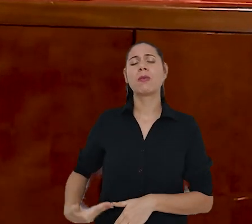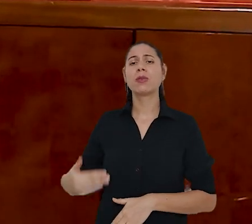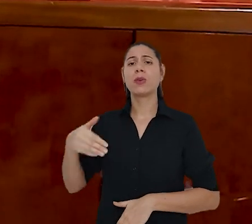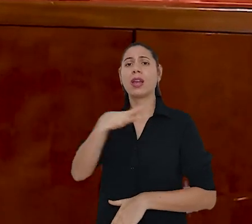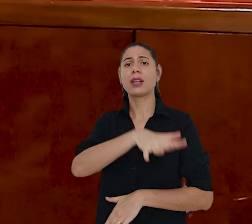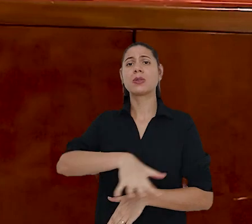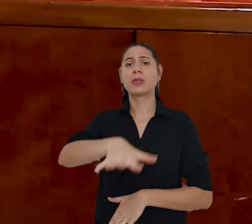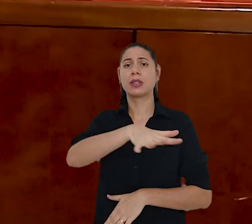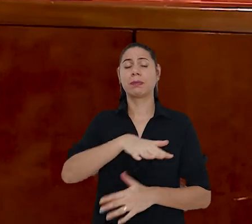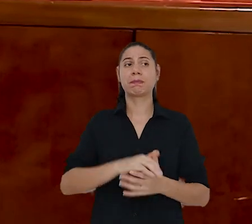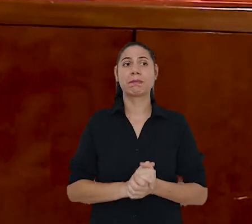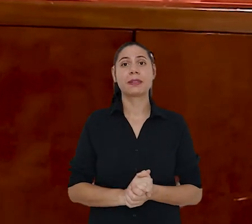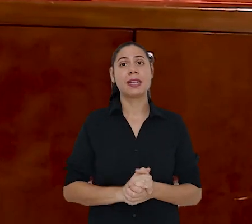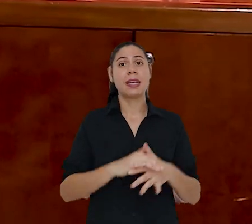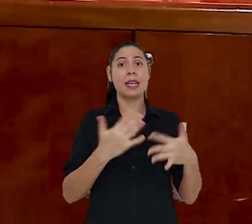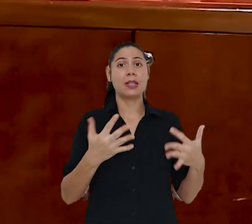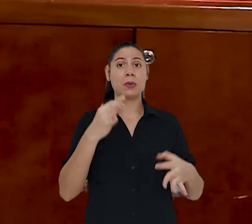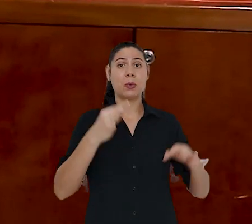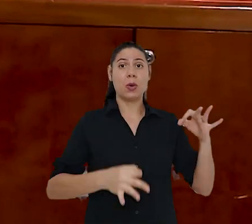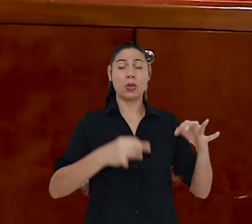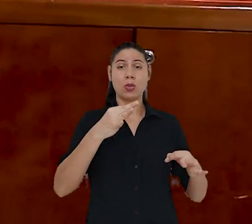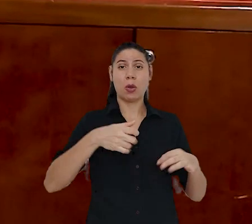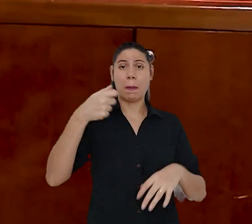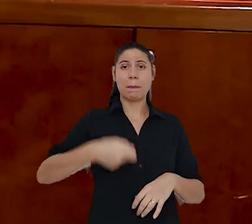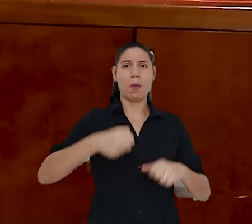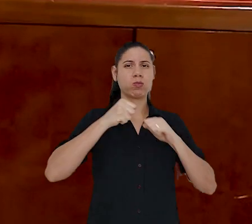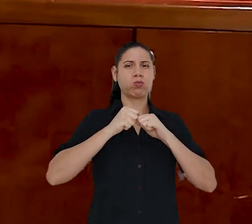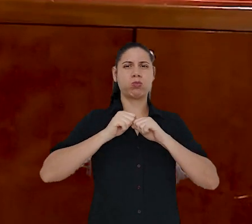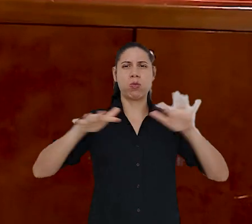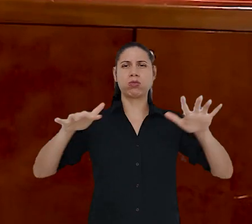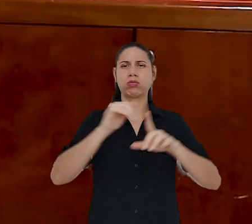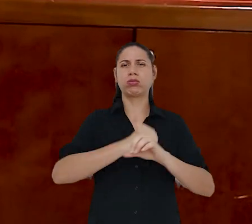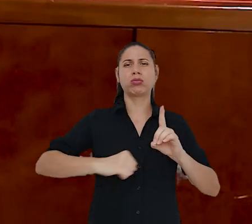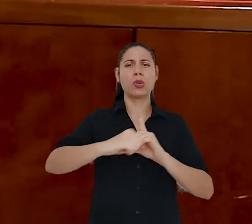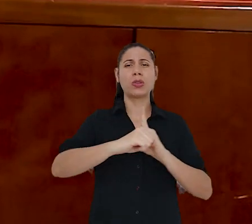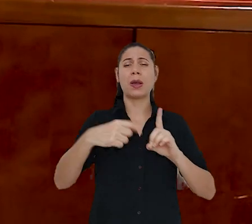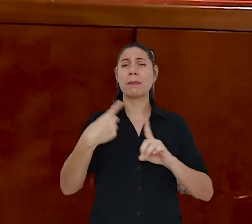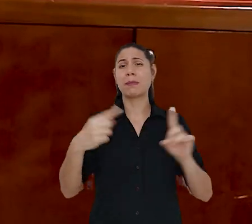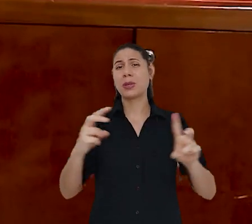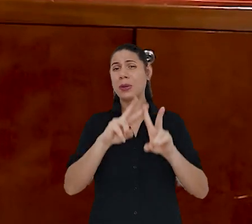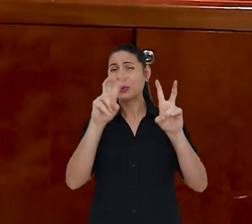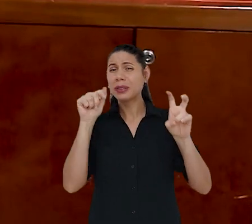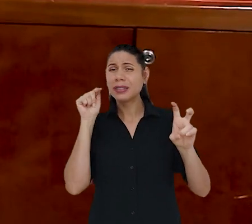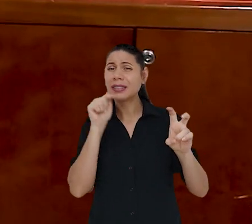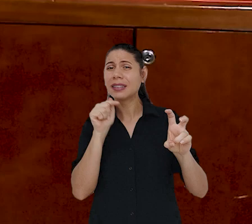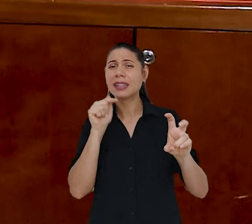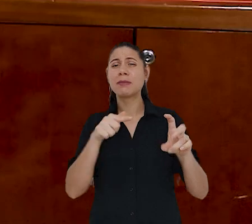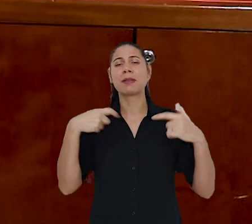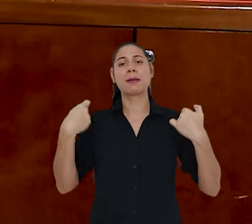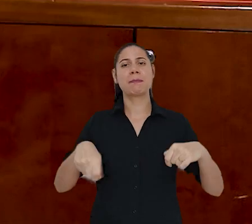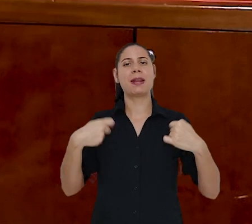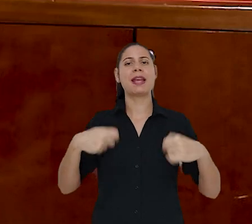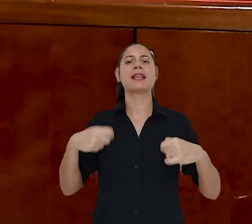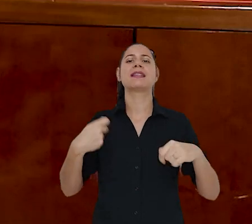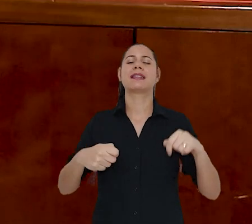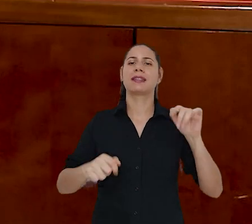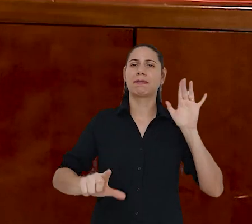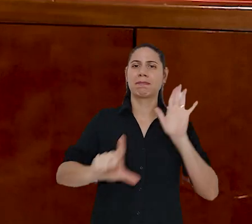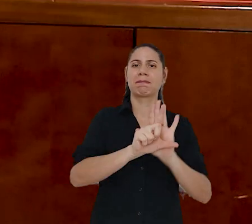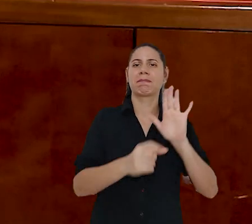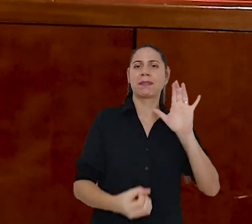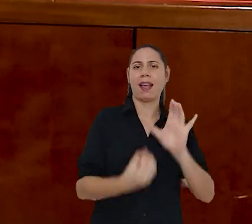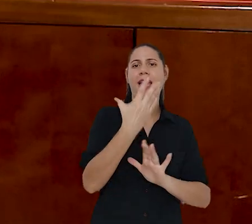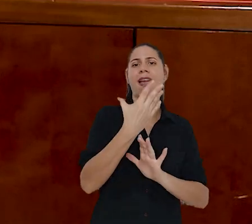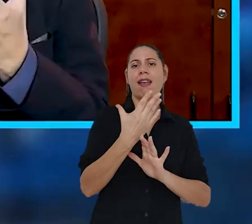juiz dá uma decisão que tem muita repercussão social, é geralmente porque é um assunto que está precisando ser legislado